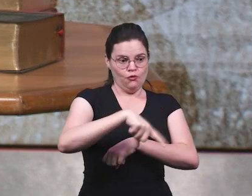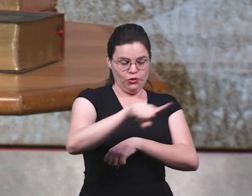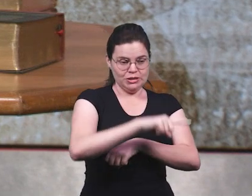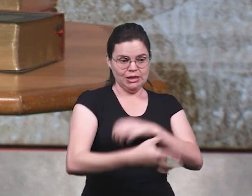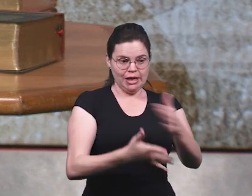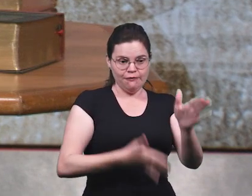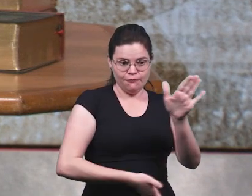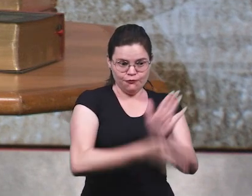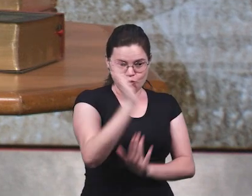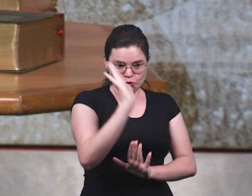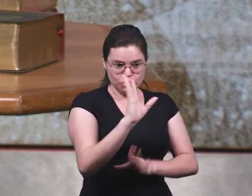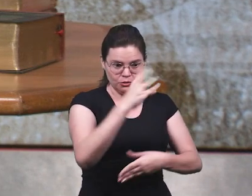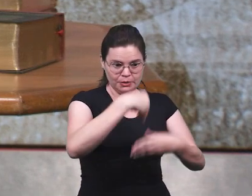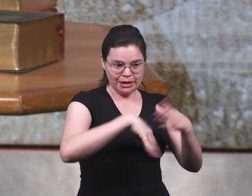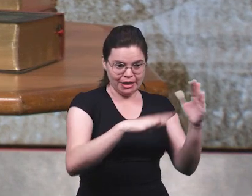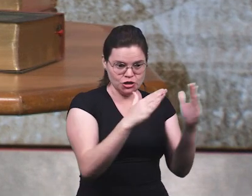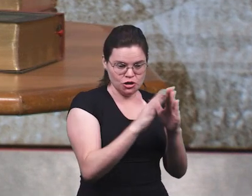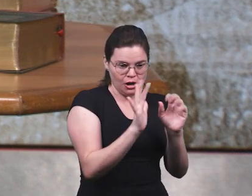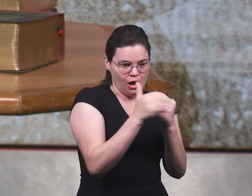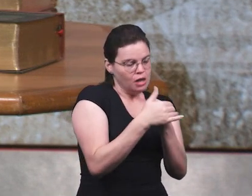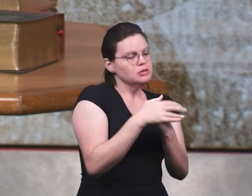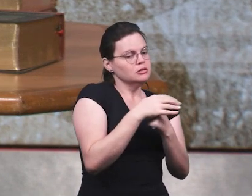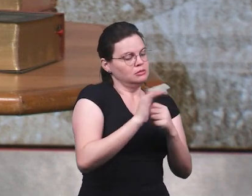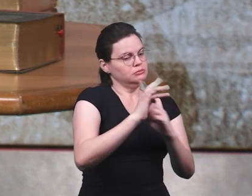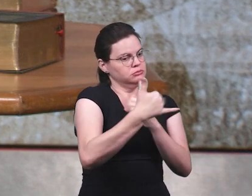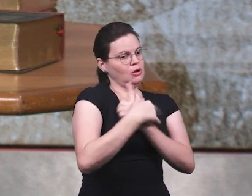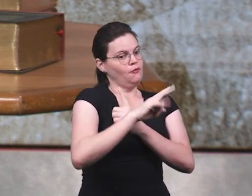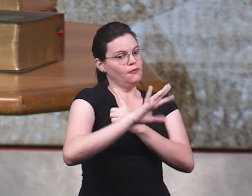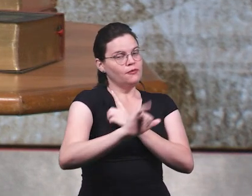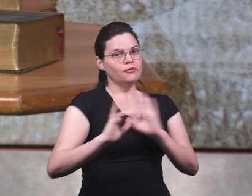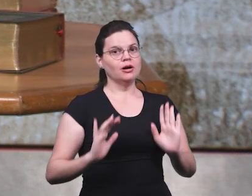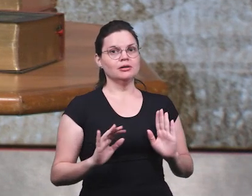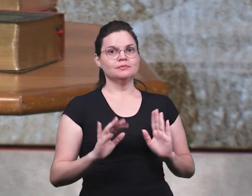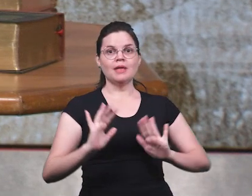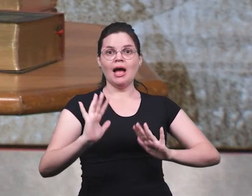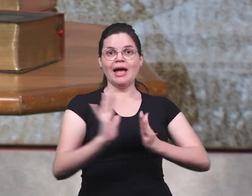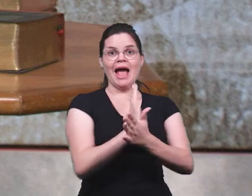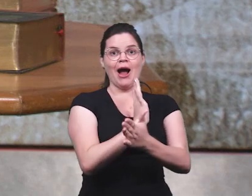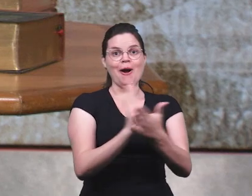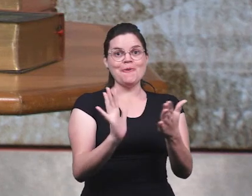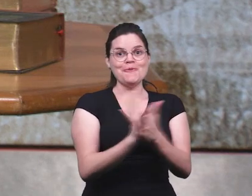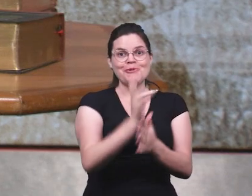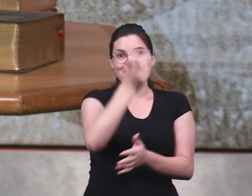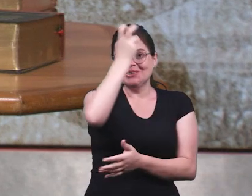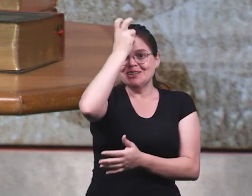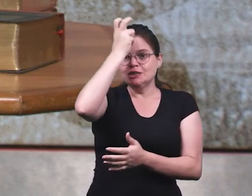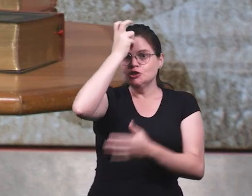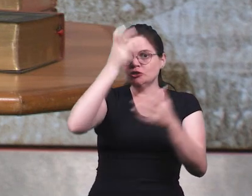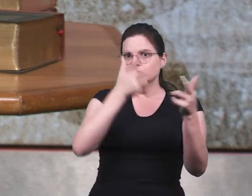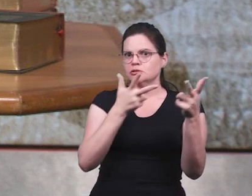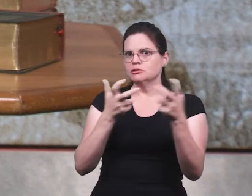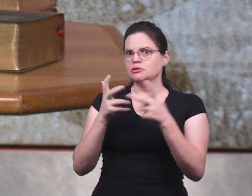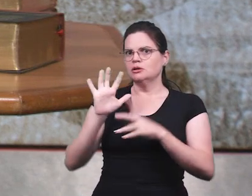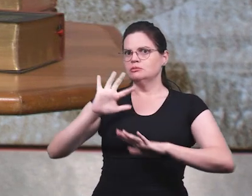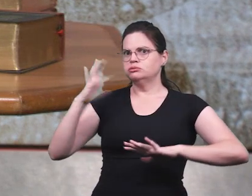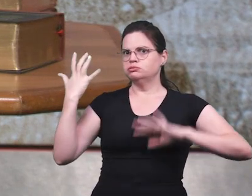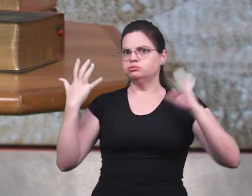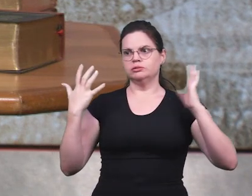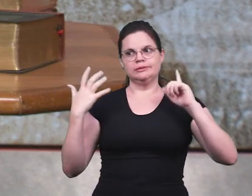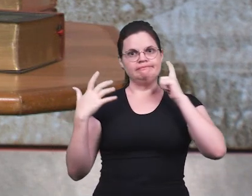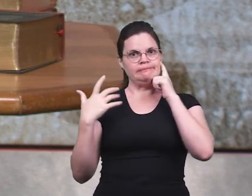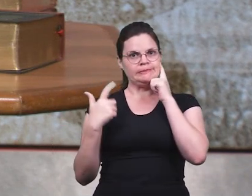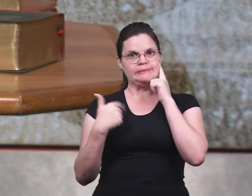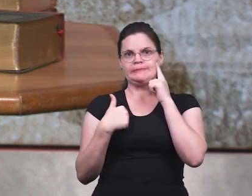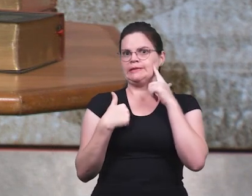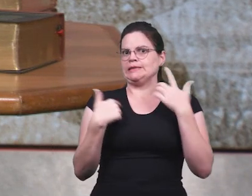gados, eles não serão atingidos. Então, alguns já tinham visto as maravilhas do Senhor e já temiam.